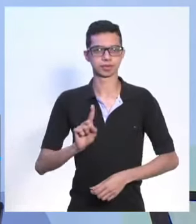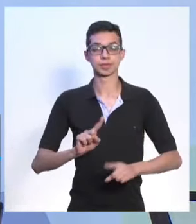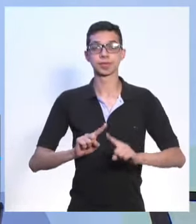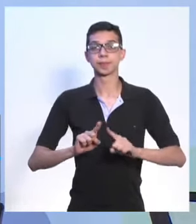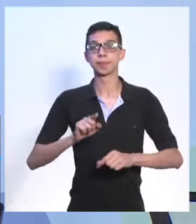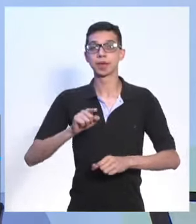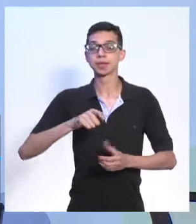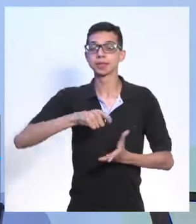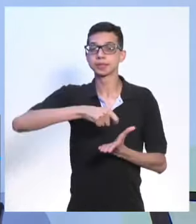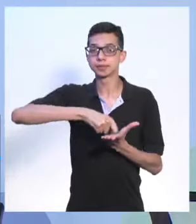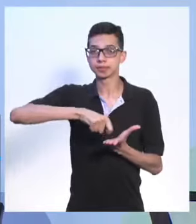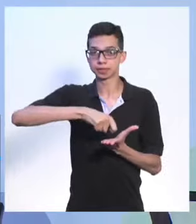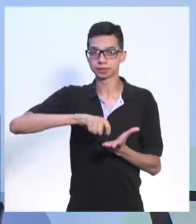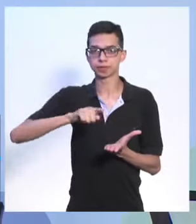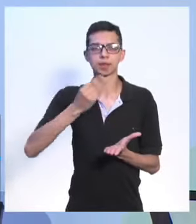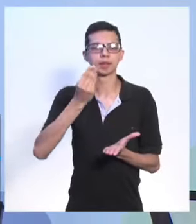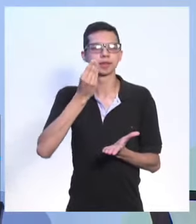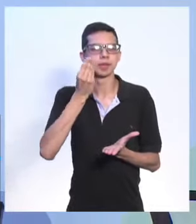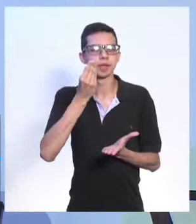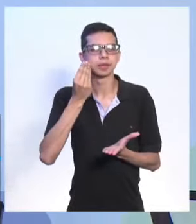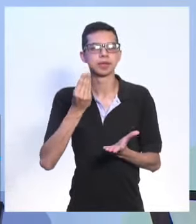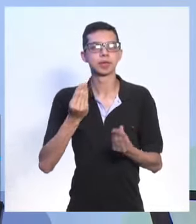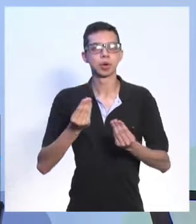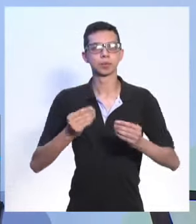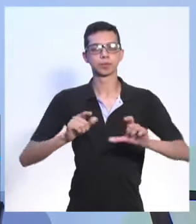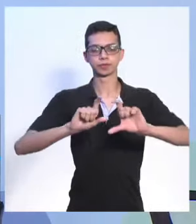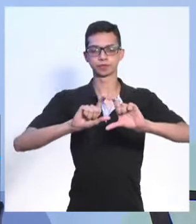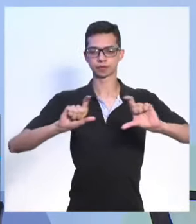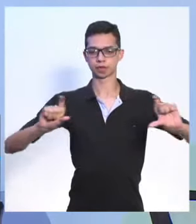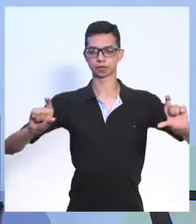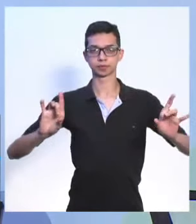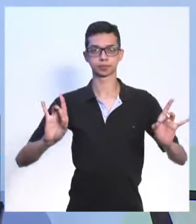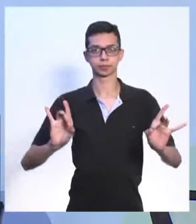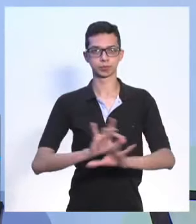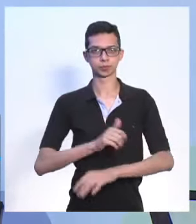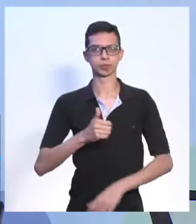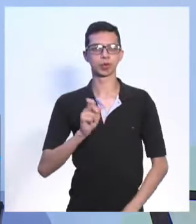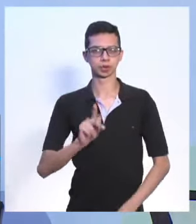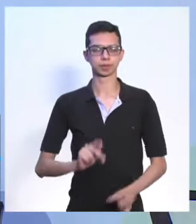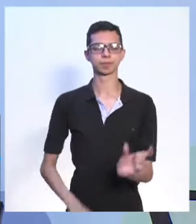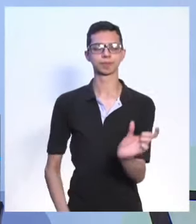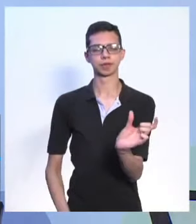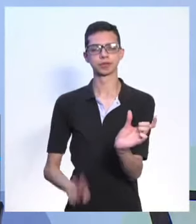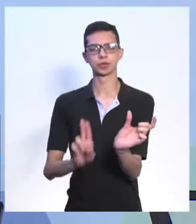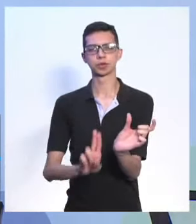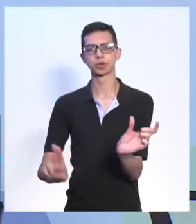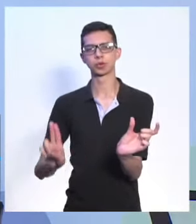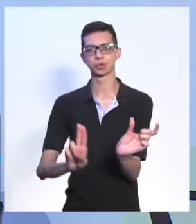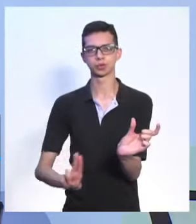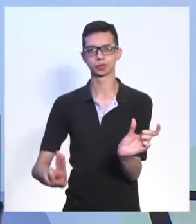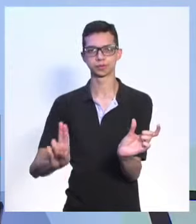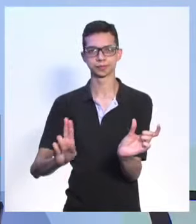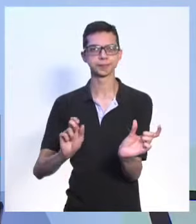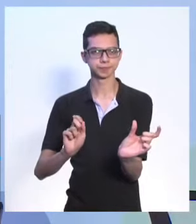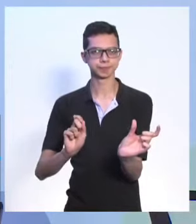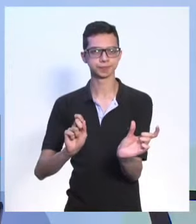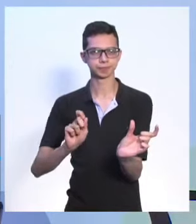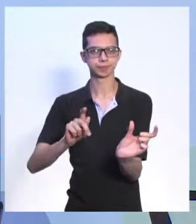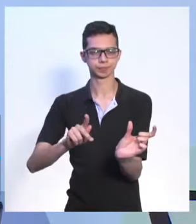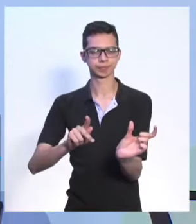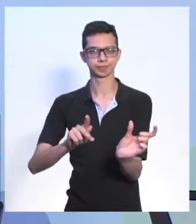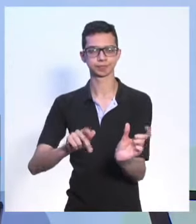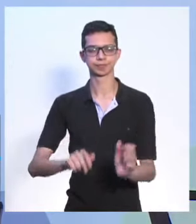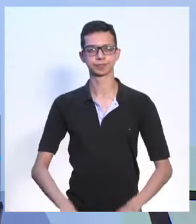você procura manter a forma completa da palavra, sem usar aí esse recurso da redução, né, da